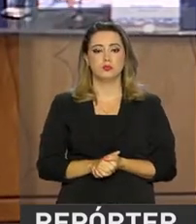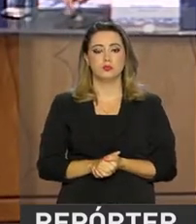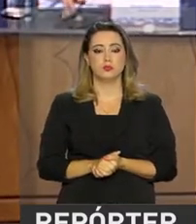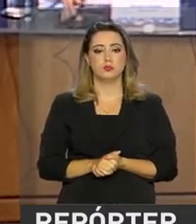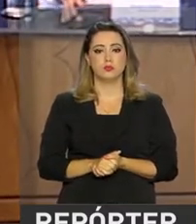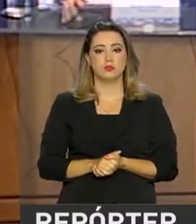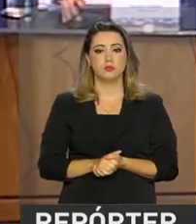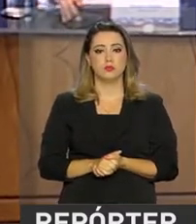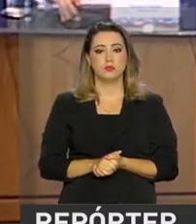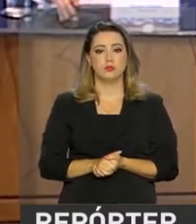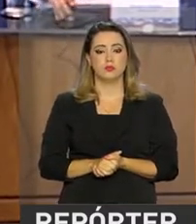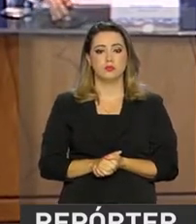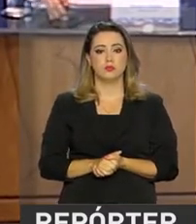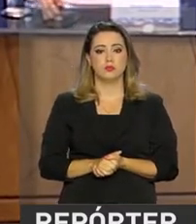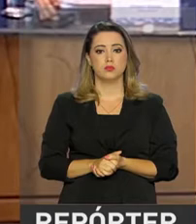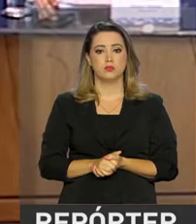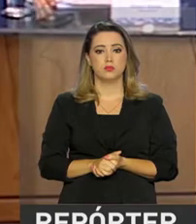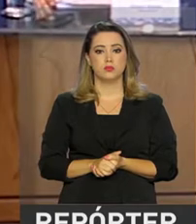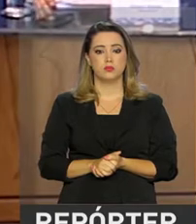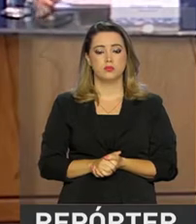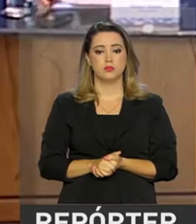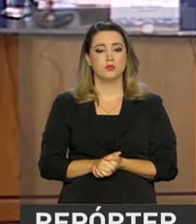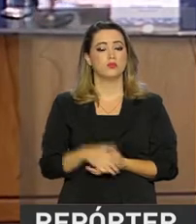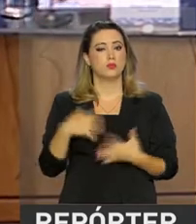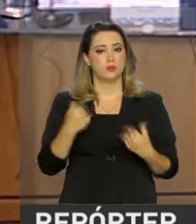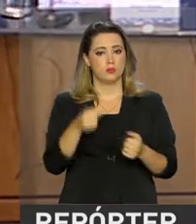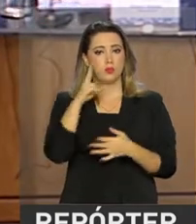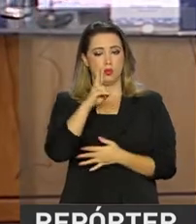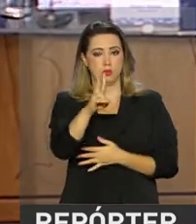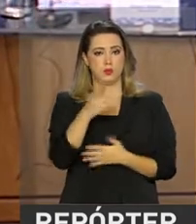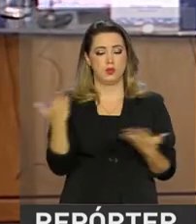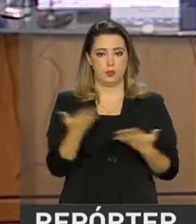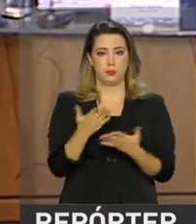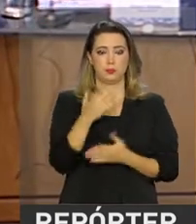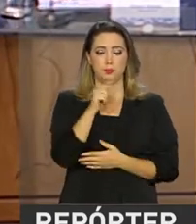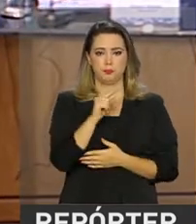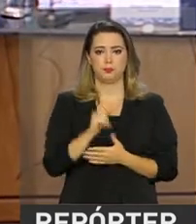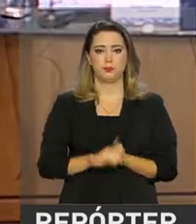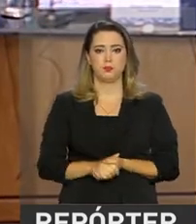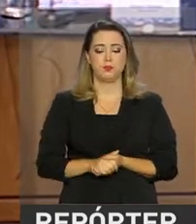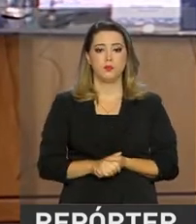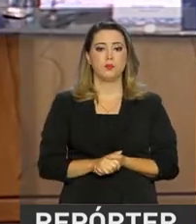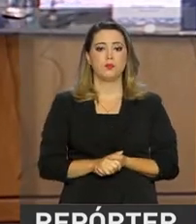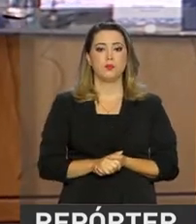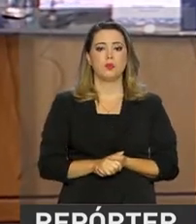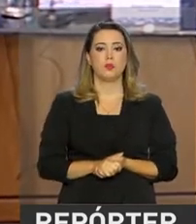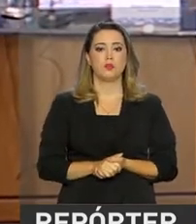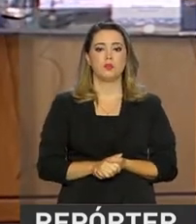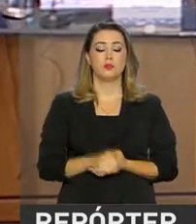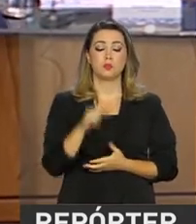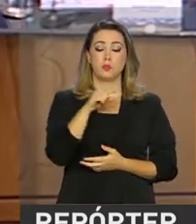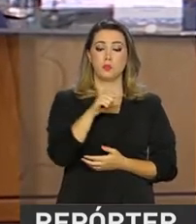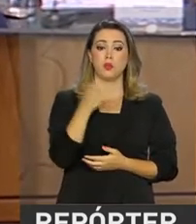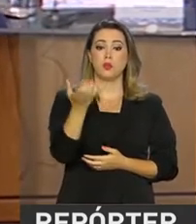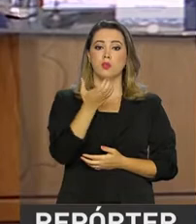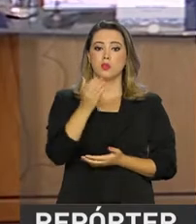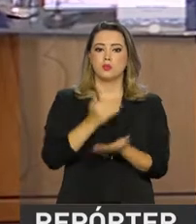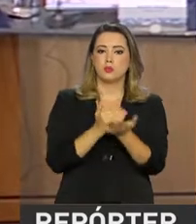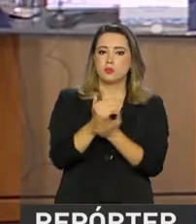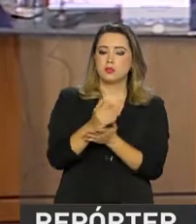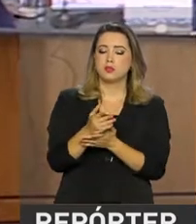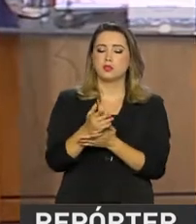Estamos aguardando o início da coletiva. Vamos acompanhar. E eu queria iniciar aqui fazendo